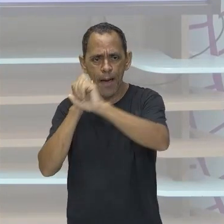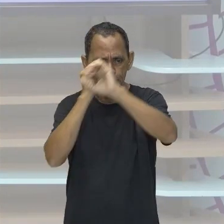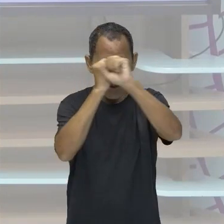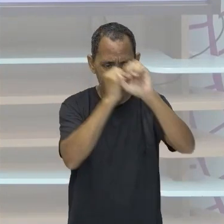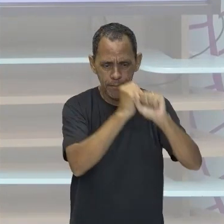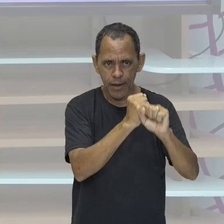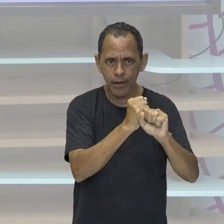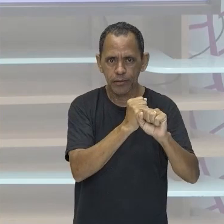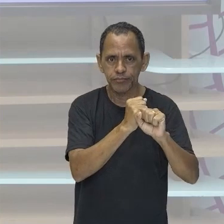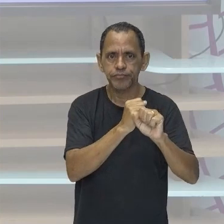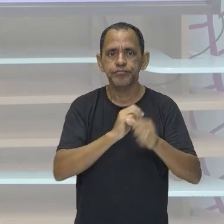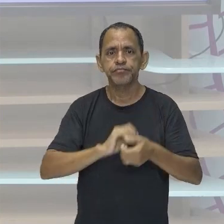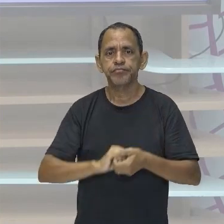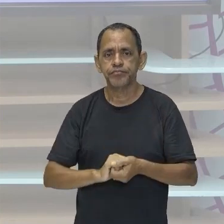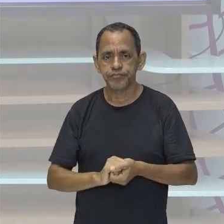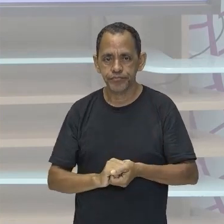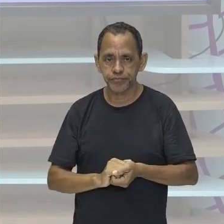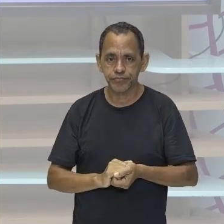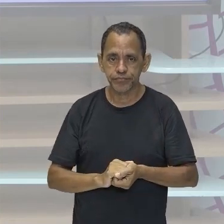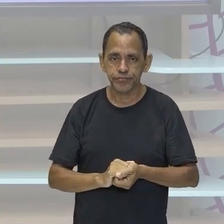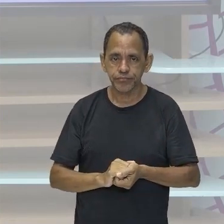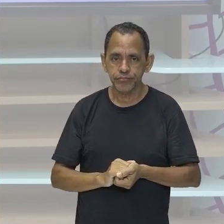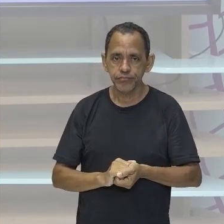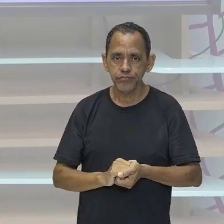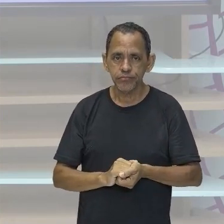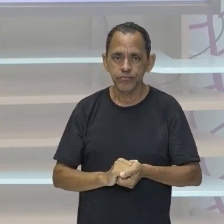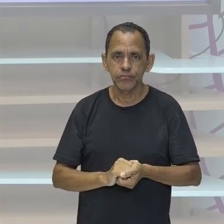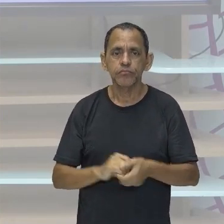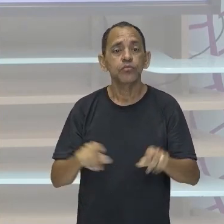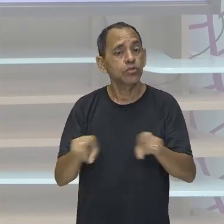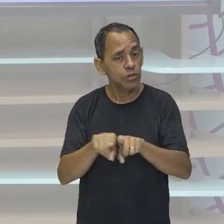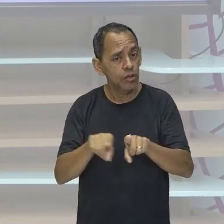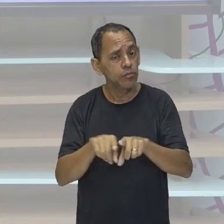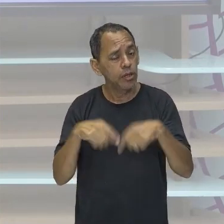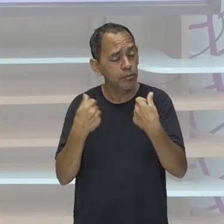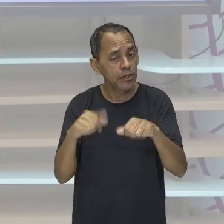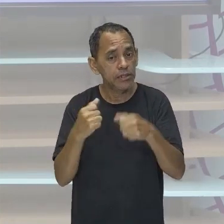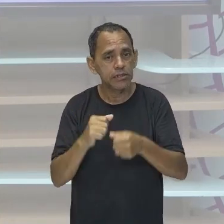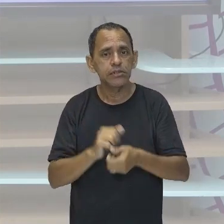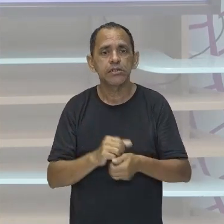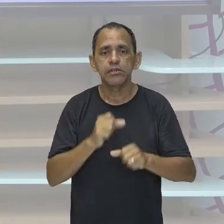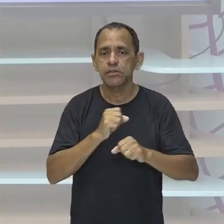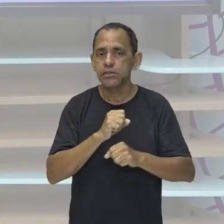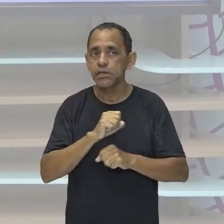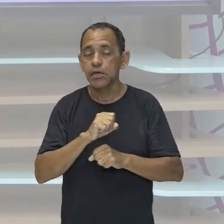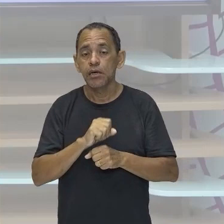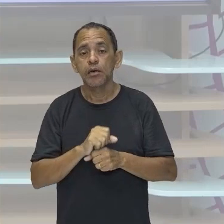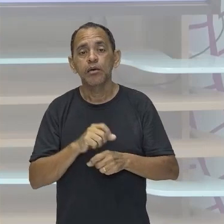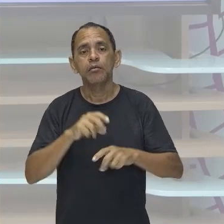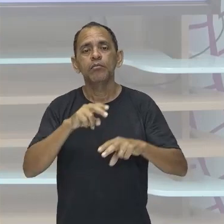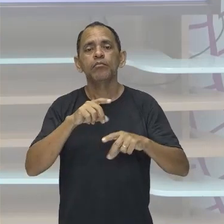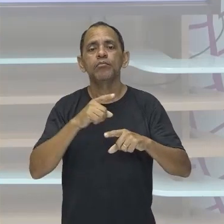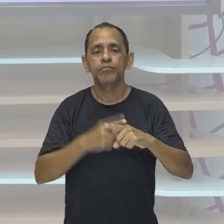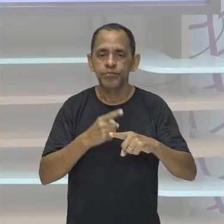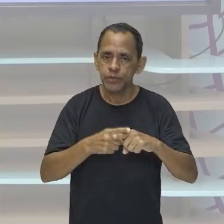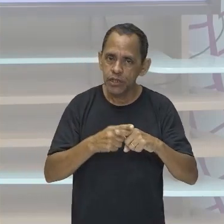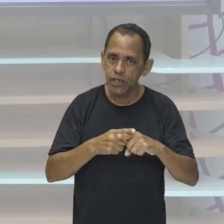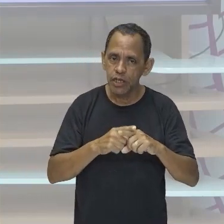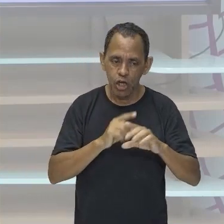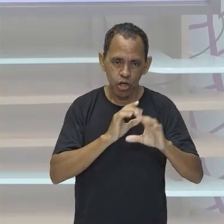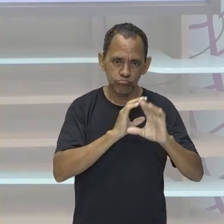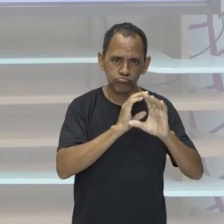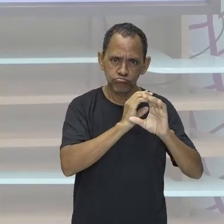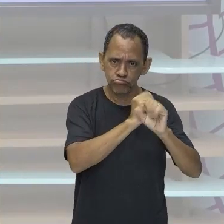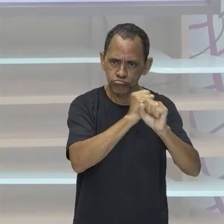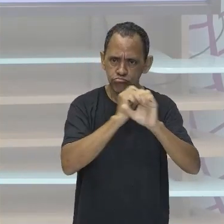a gente coloca a unidade unidimensional, porque eu só estou somando. Agora, quando eu estou calculando a área,